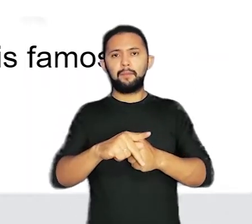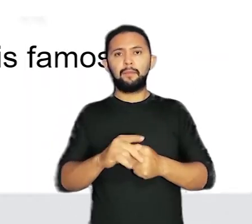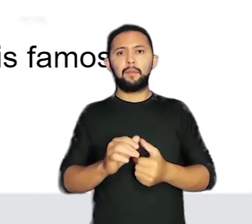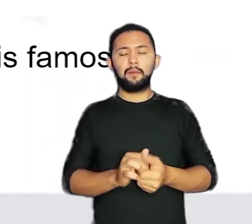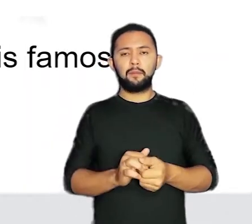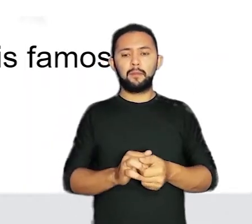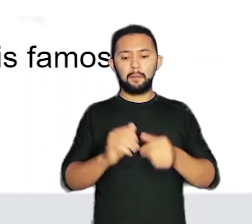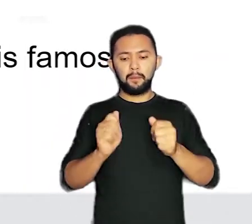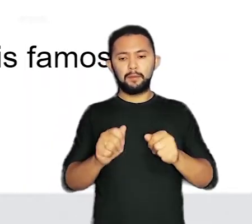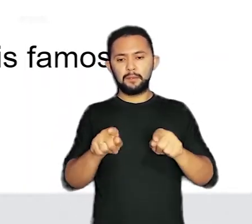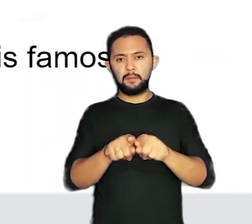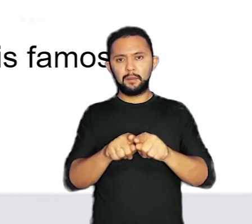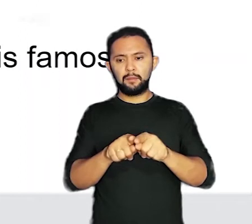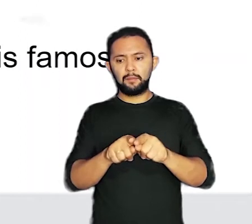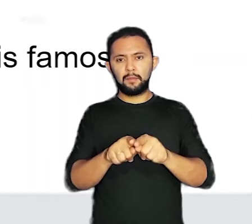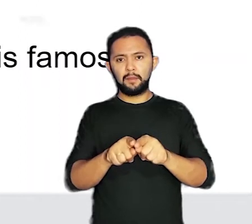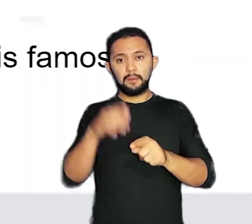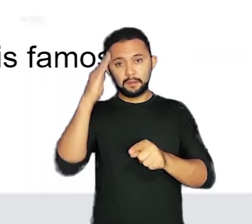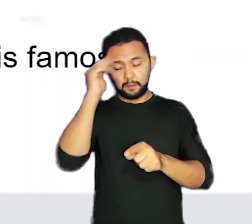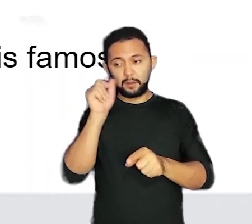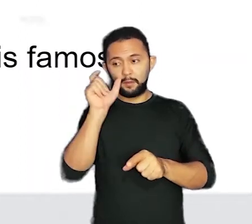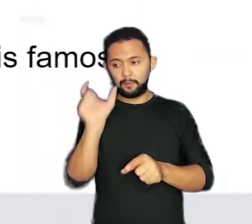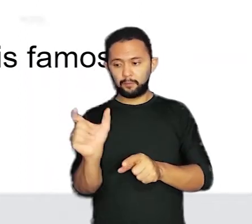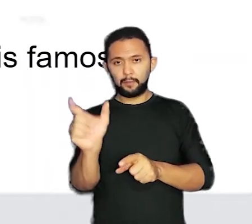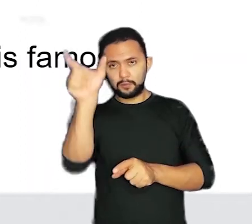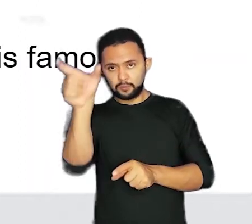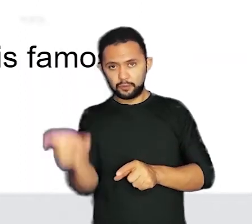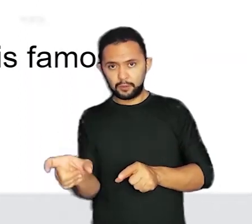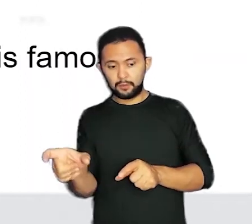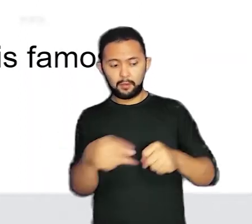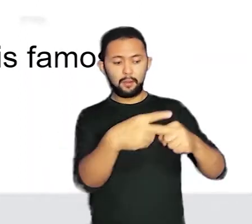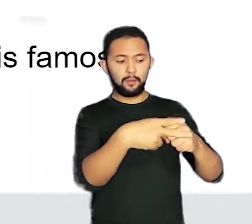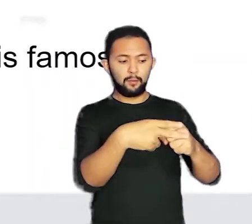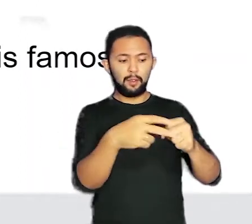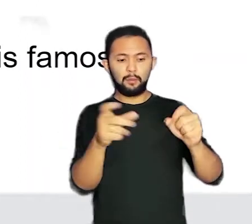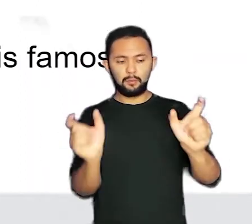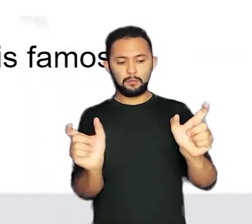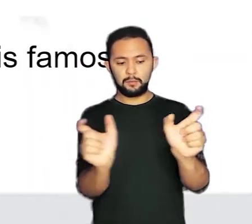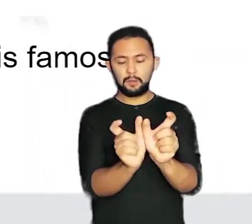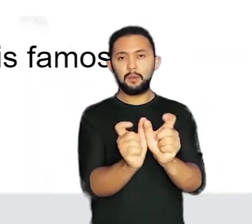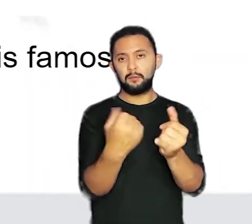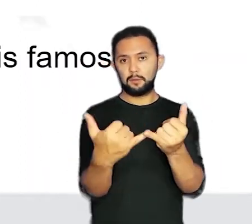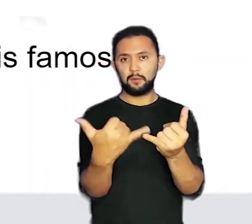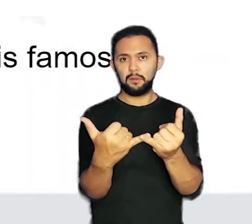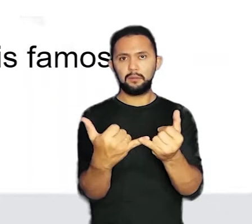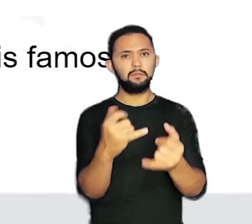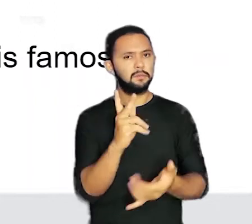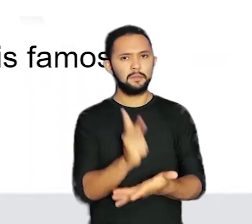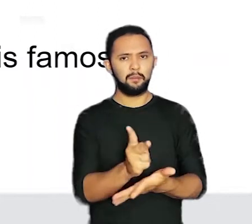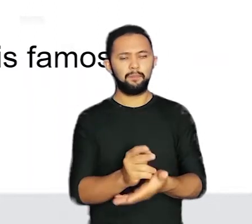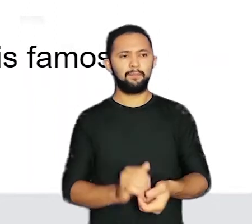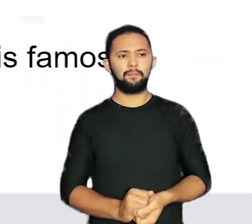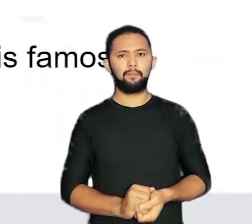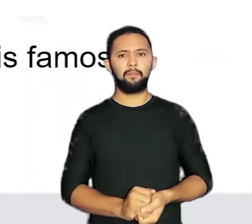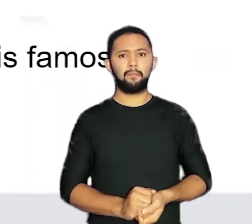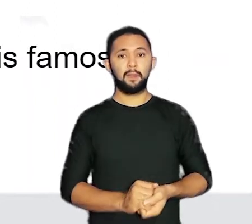o sujeito ele vai sempre concordar com o verbo, tá? Então o sujeito ele sempre deve estar concordando ali com o verbo.